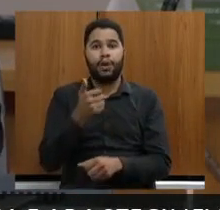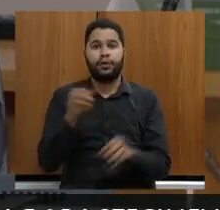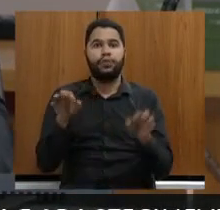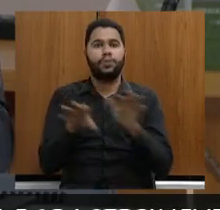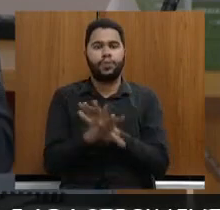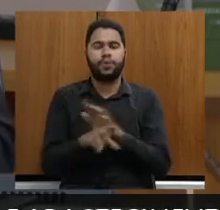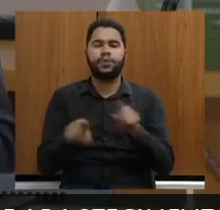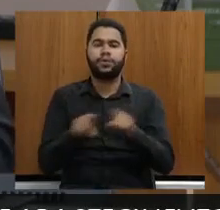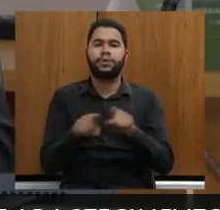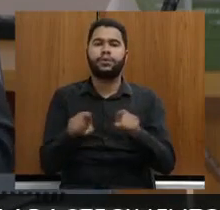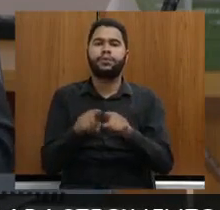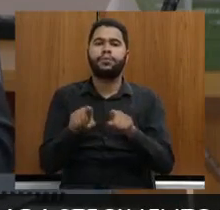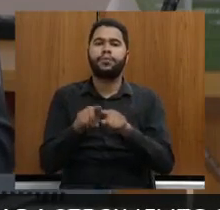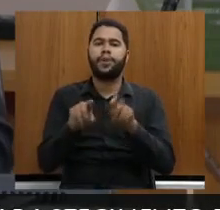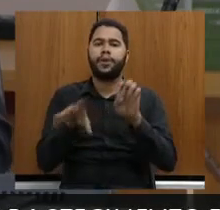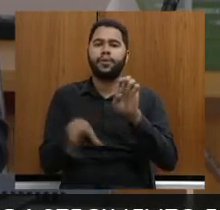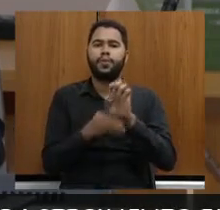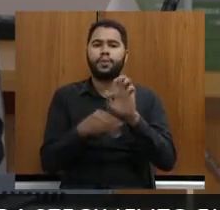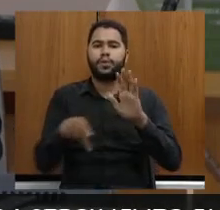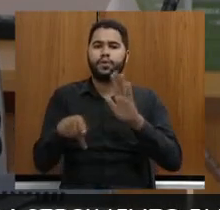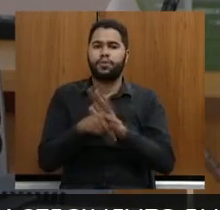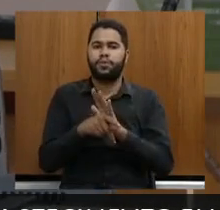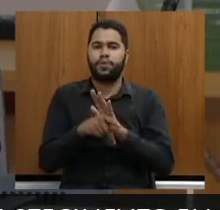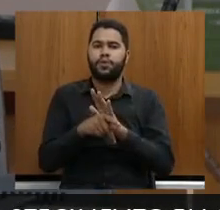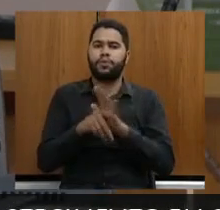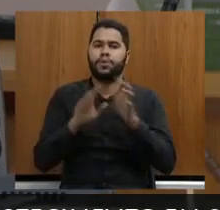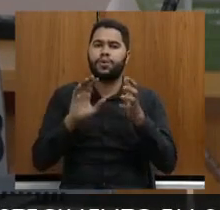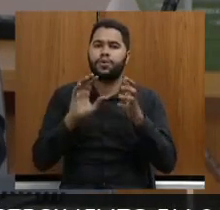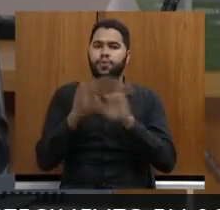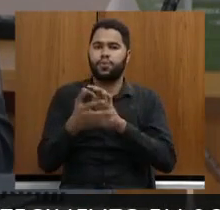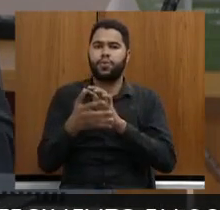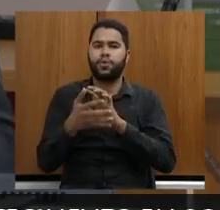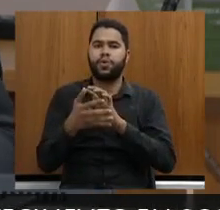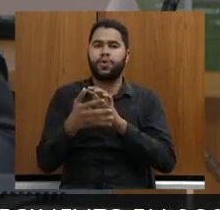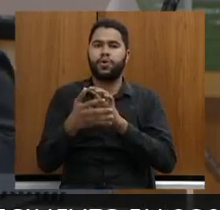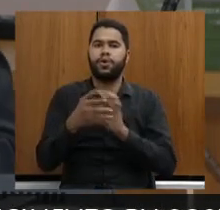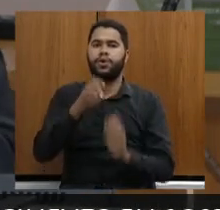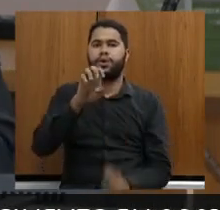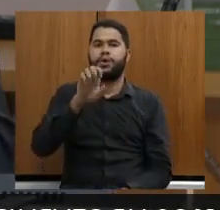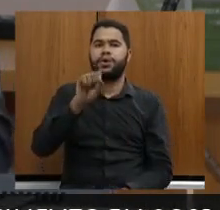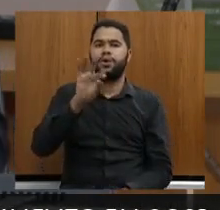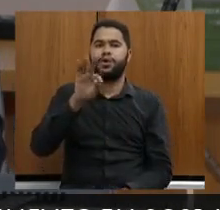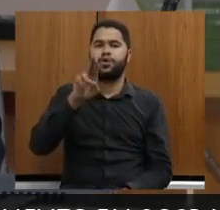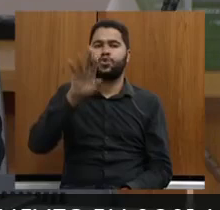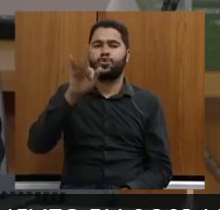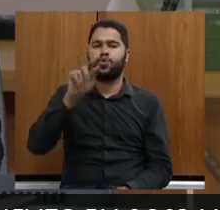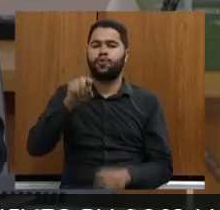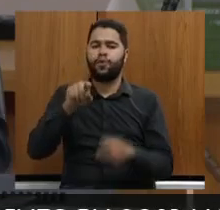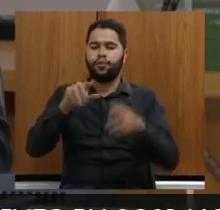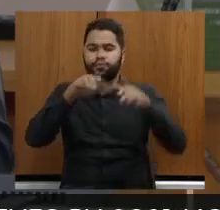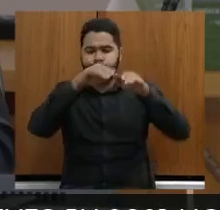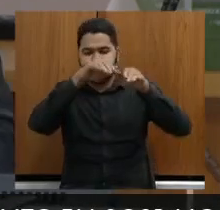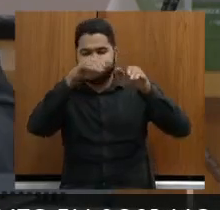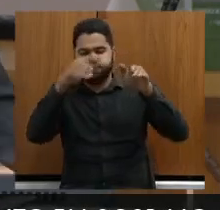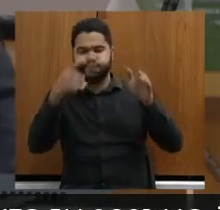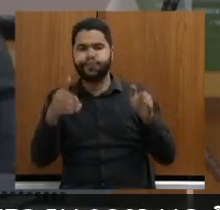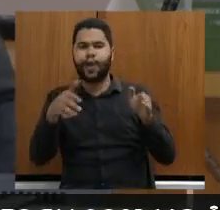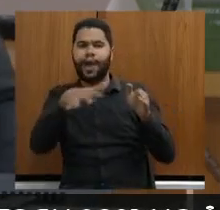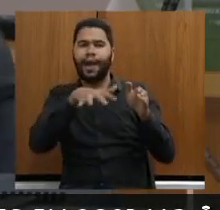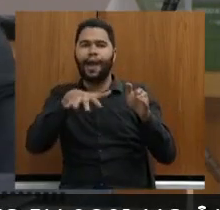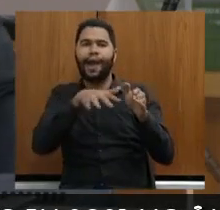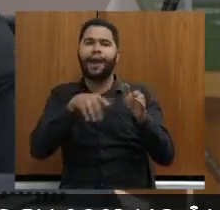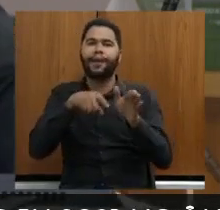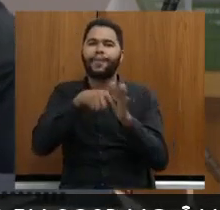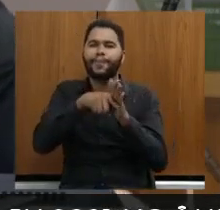destinamos também uma Emenda para reforma da estufa da área de pesquisa de flores lá da